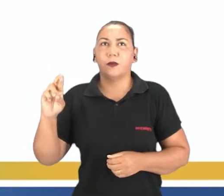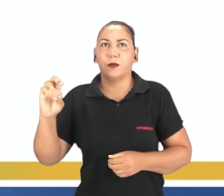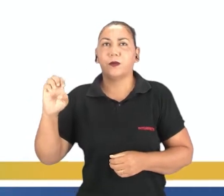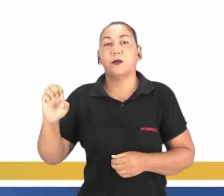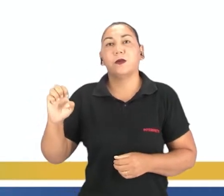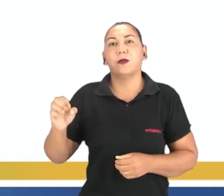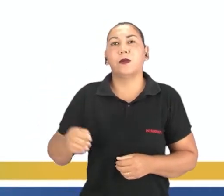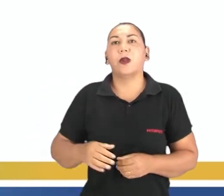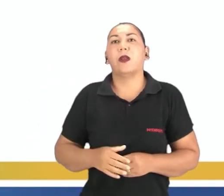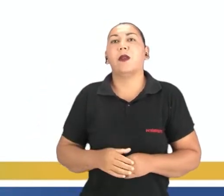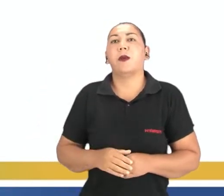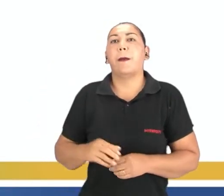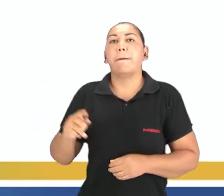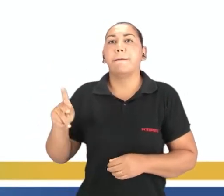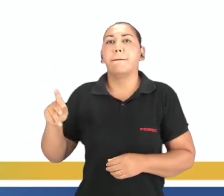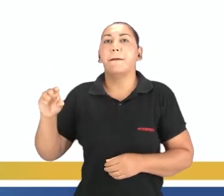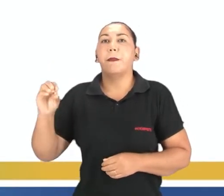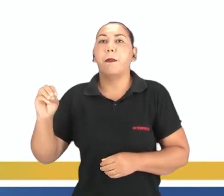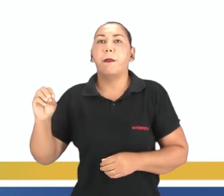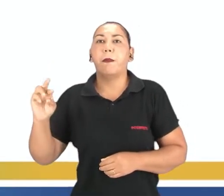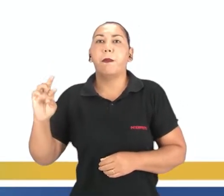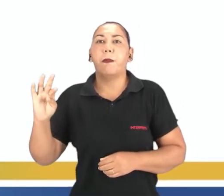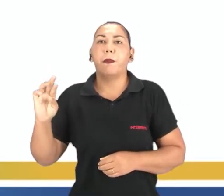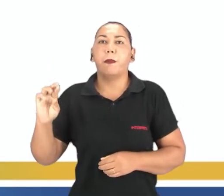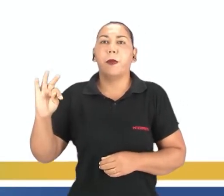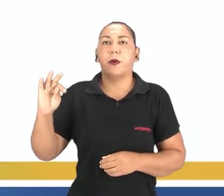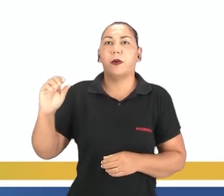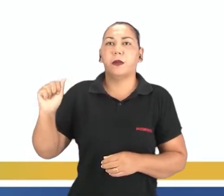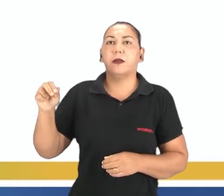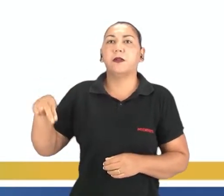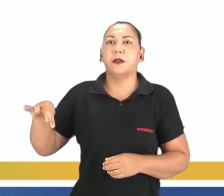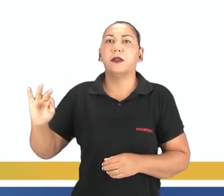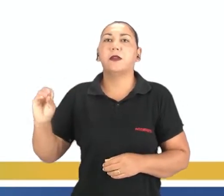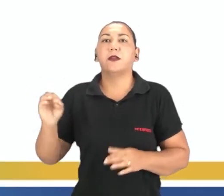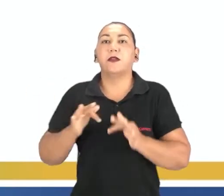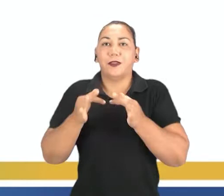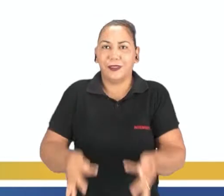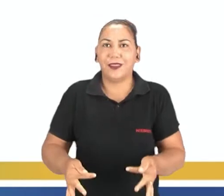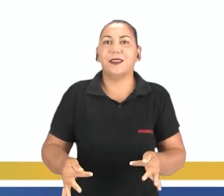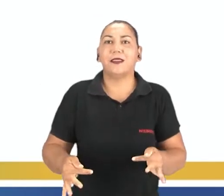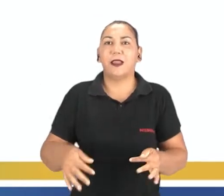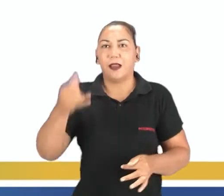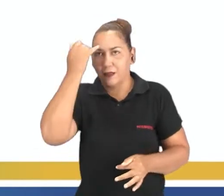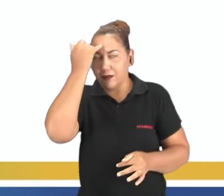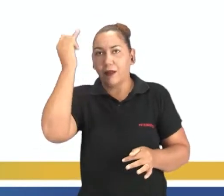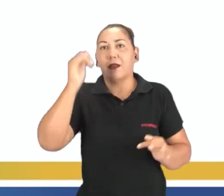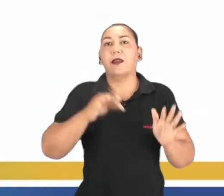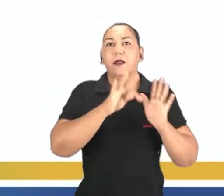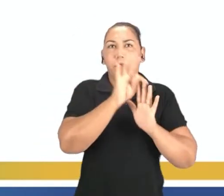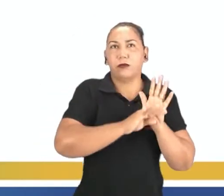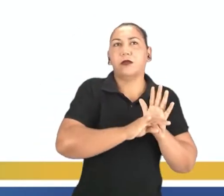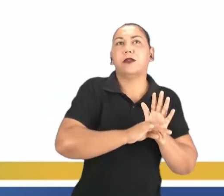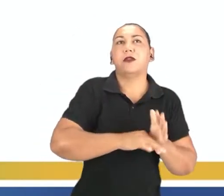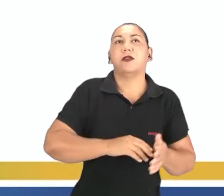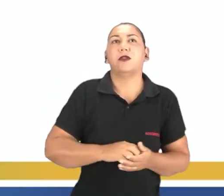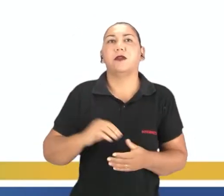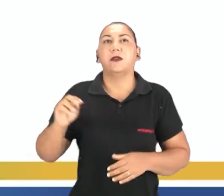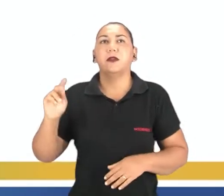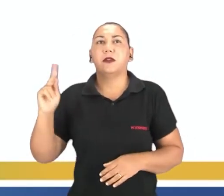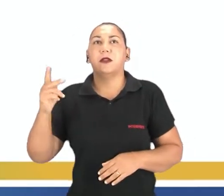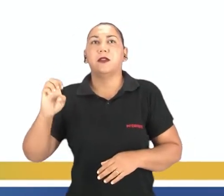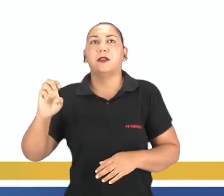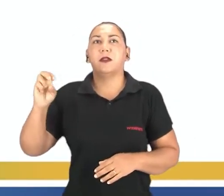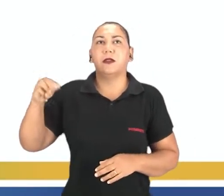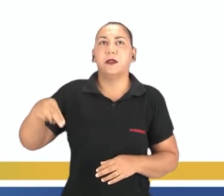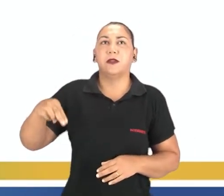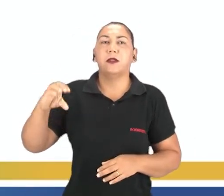resumir as suas ideias, ok? Então, tem o so, então, por isso, therefore, portanto, hence, daí, por